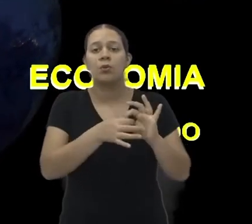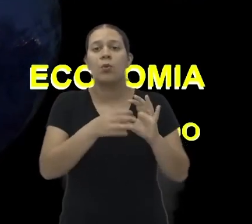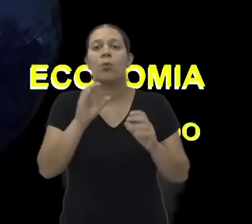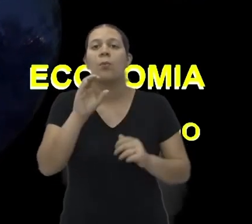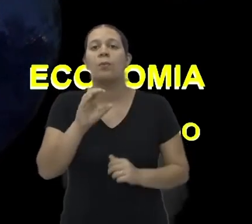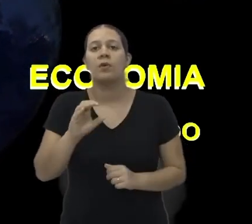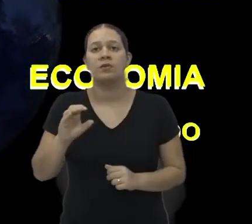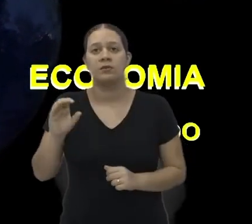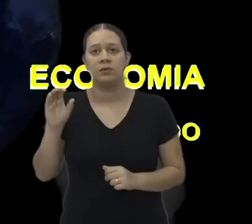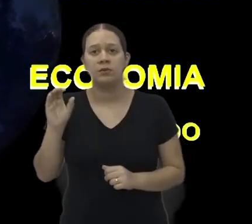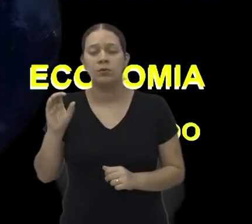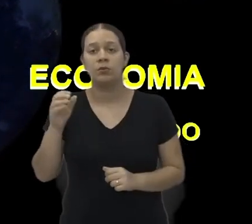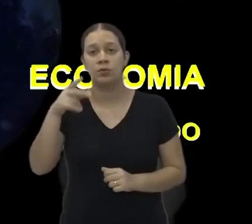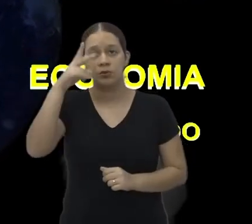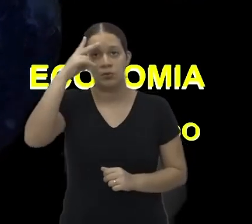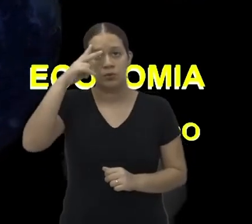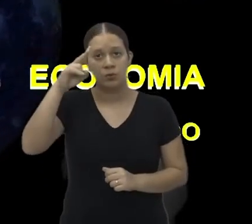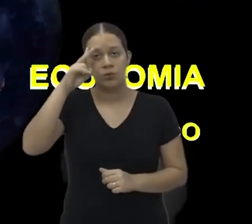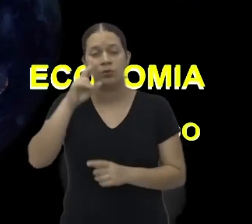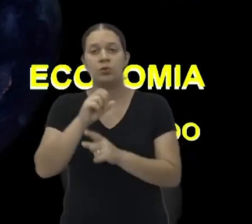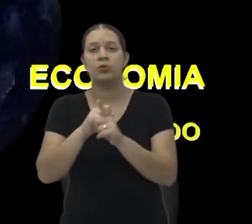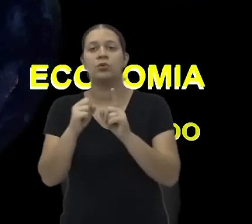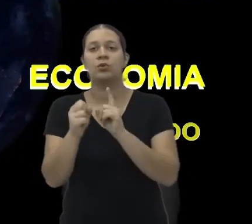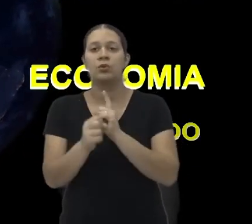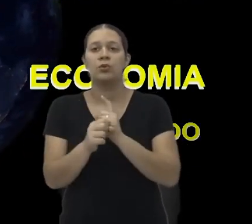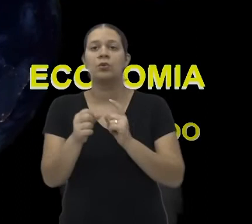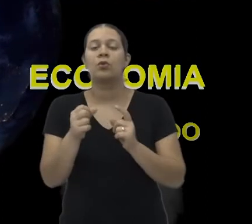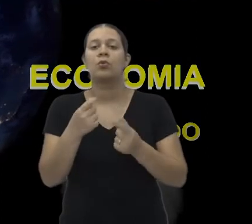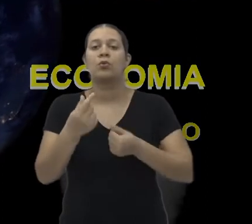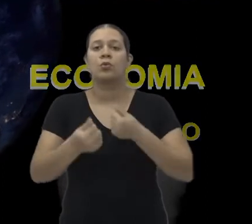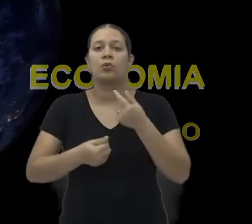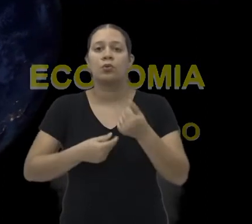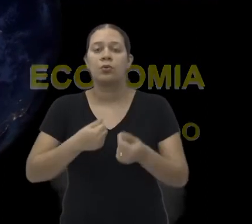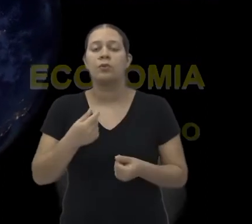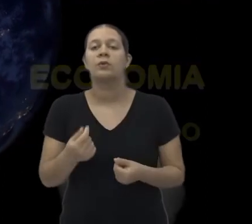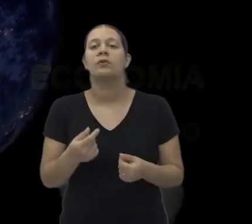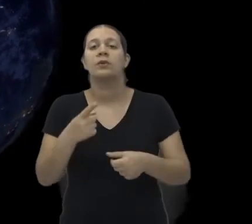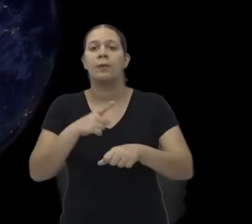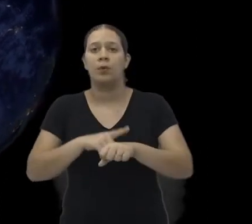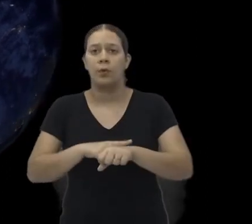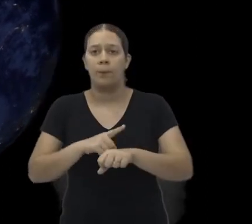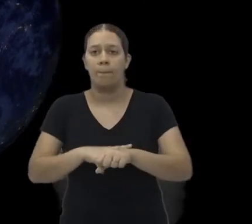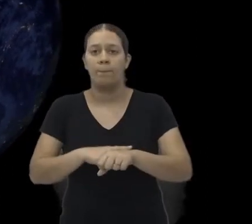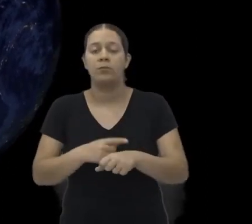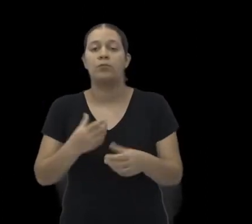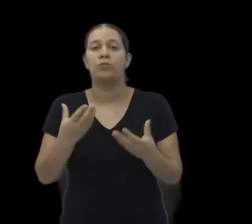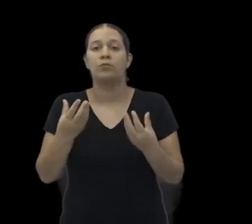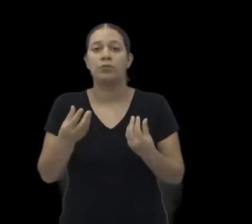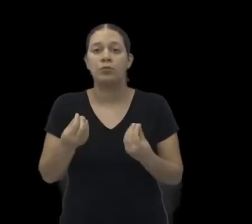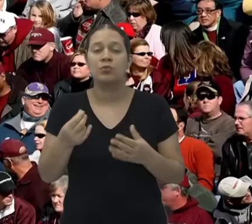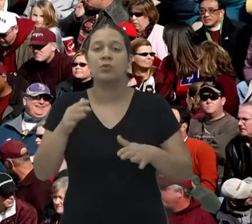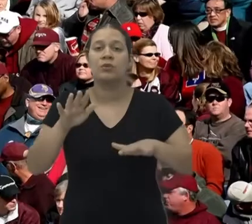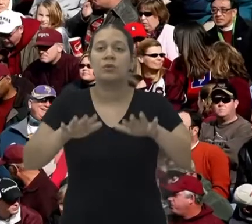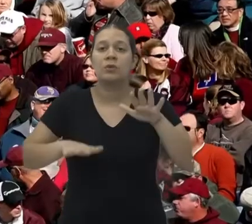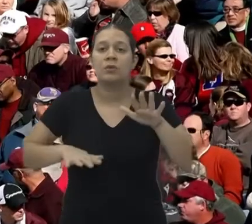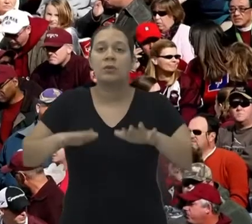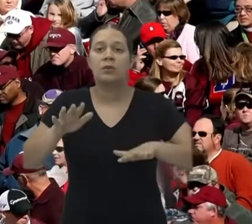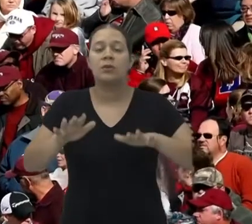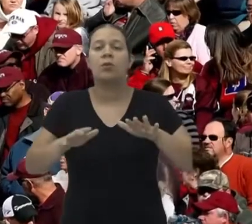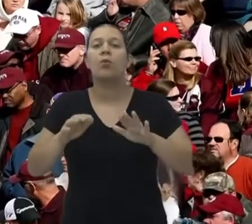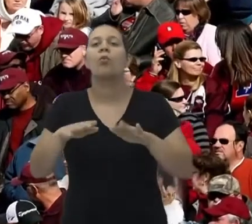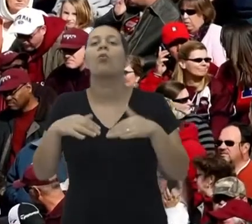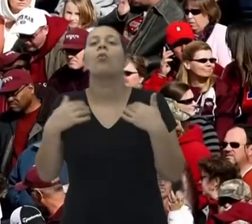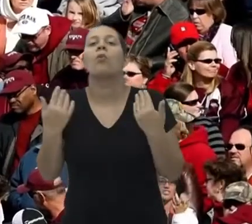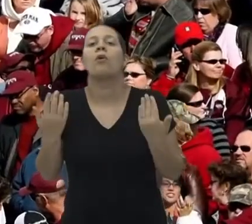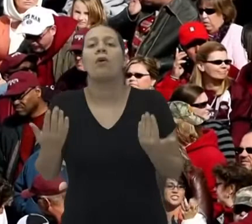ser complexo. Ele é histórico, social, econômico, cultural, temporal. Muitas vezes, quando